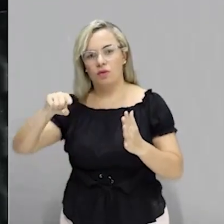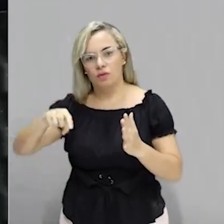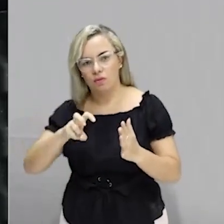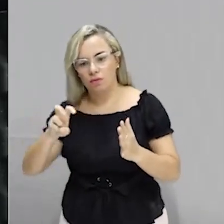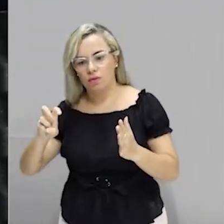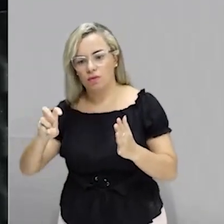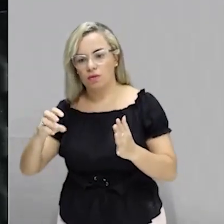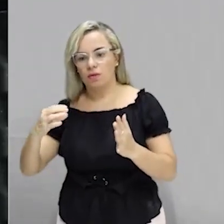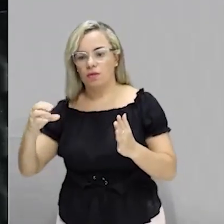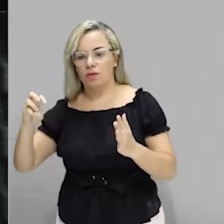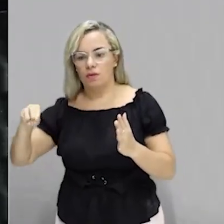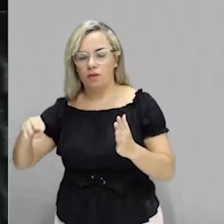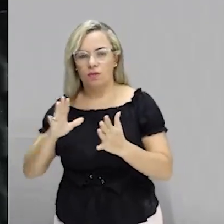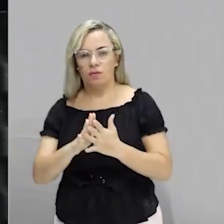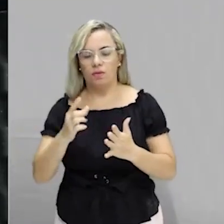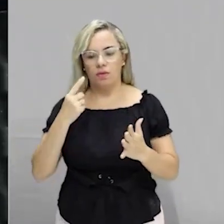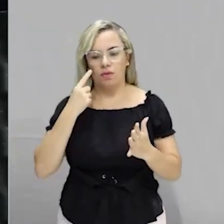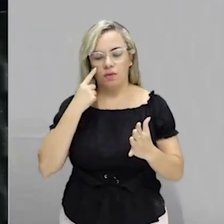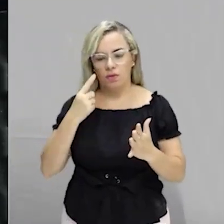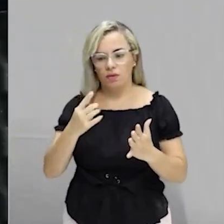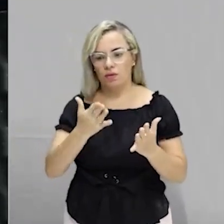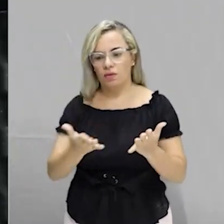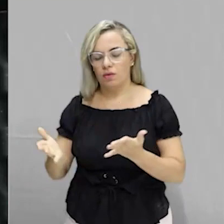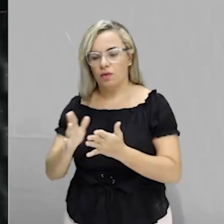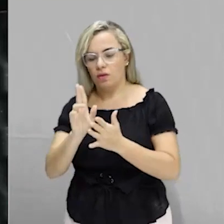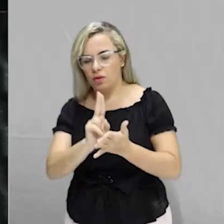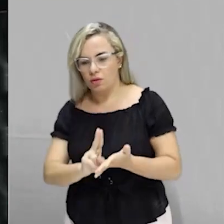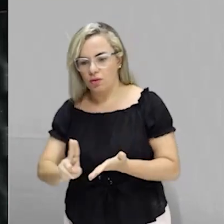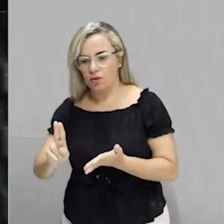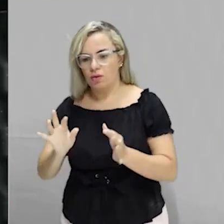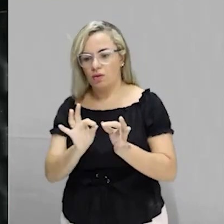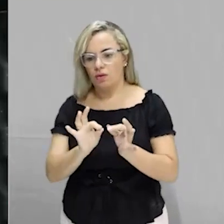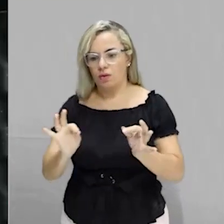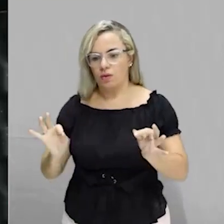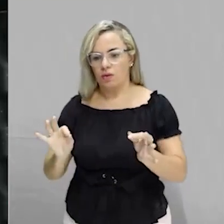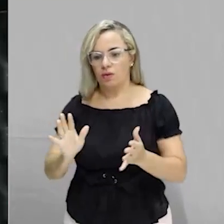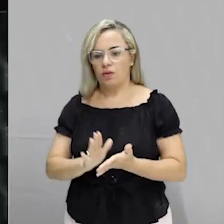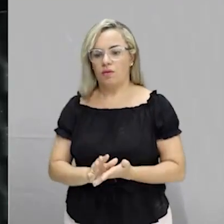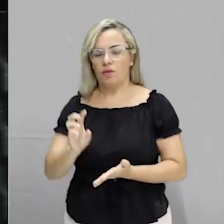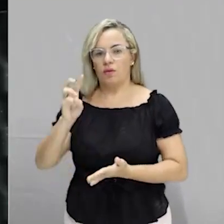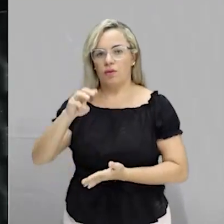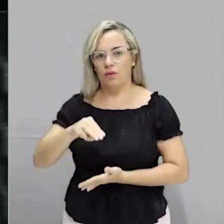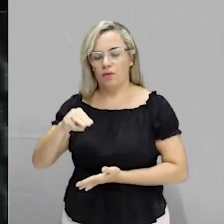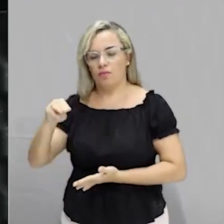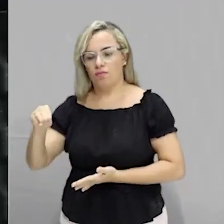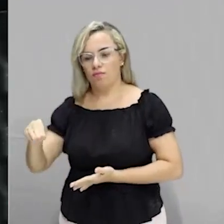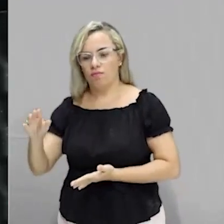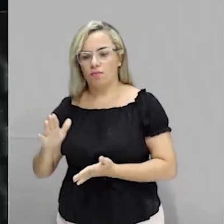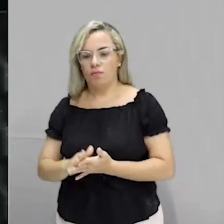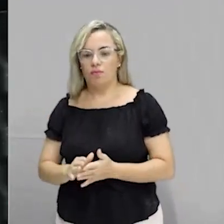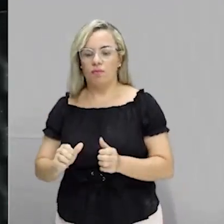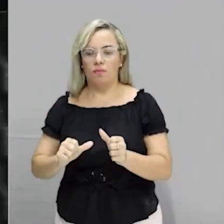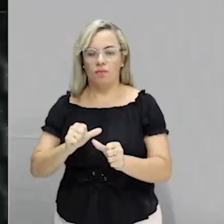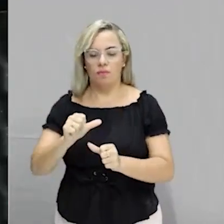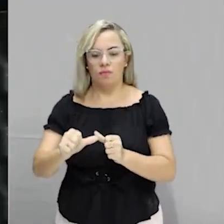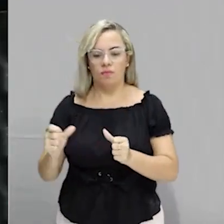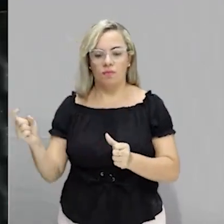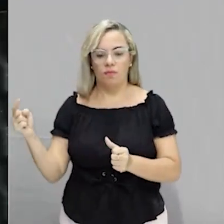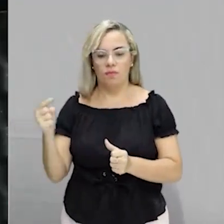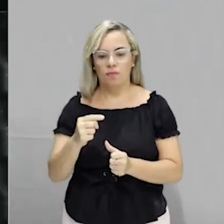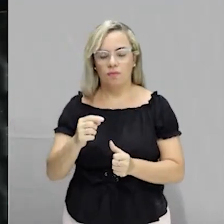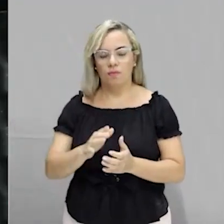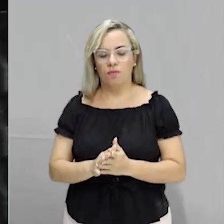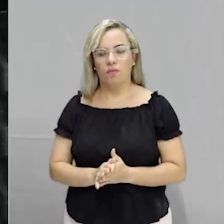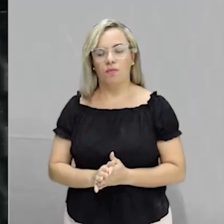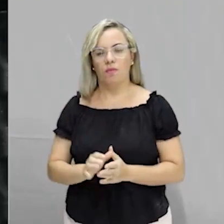2,5 centímetros. E veja, olha as unidades de medida. Aqui estão em milímetro. E aqui, para a